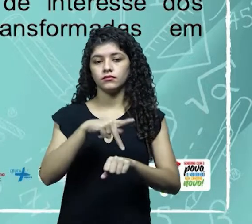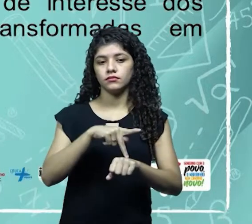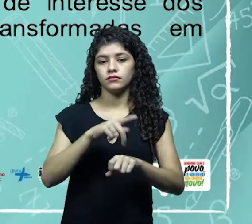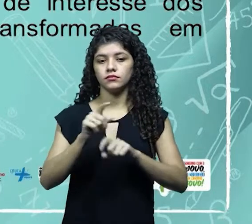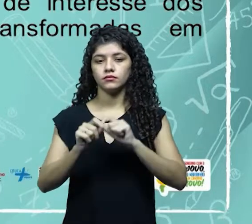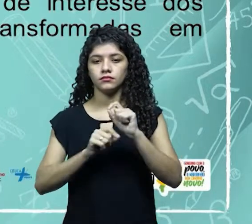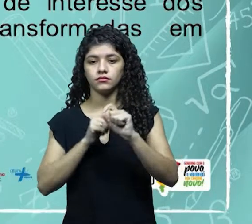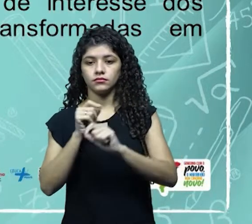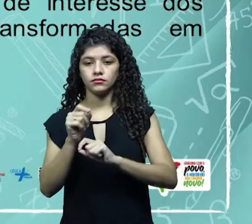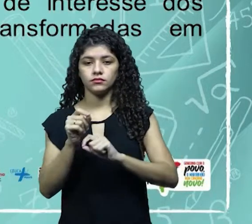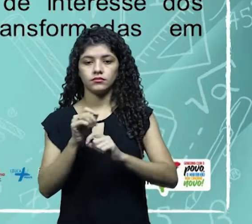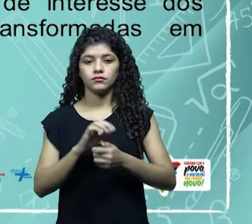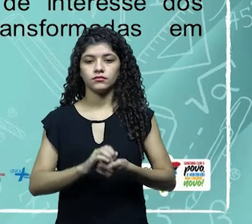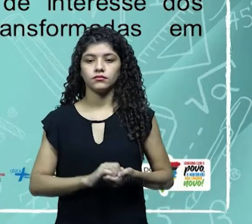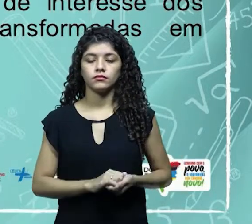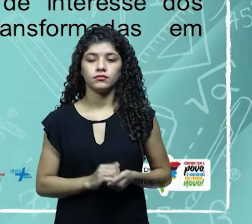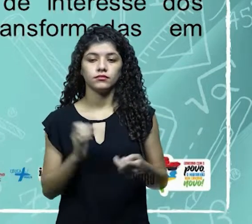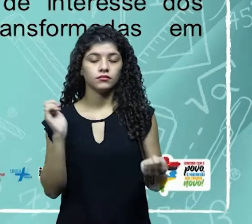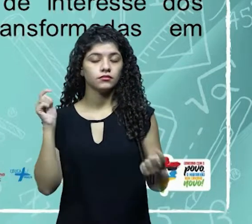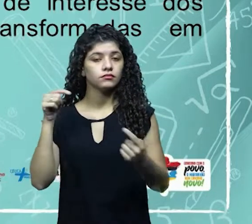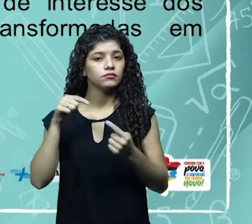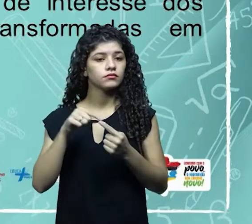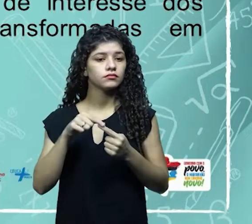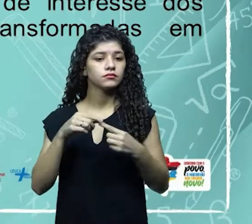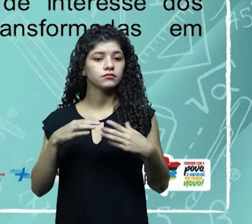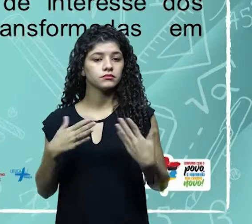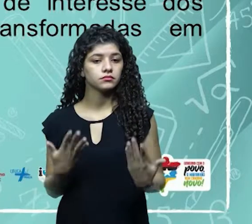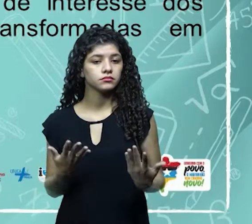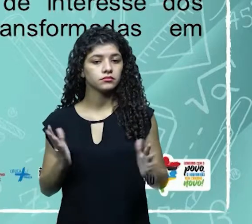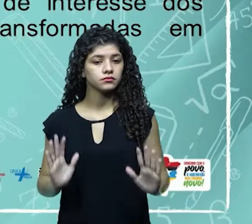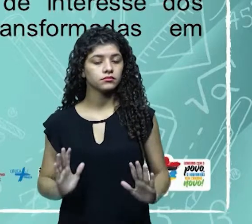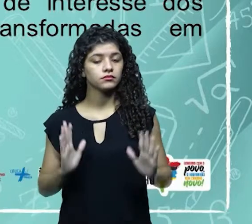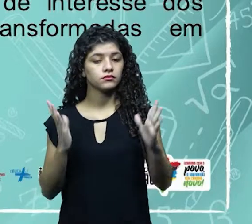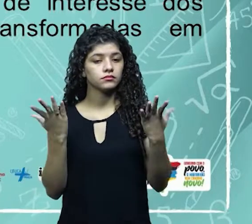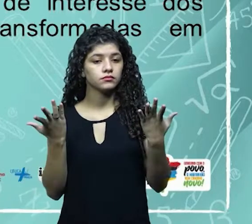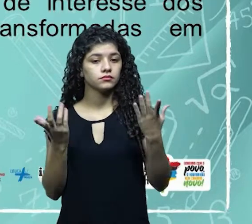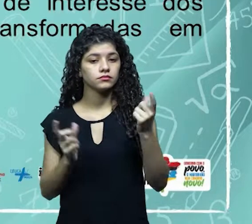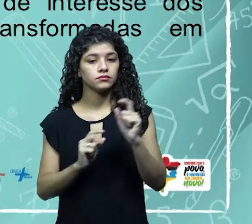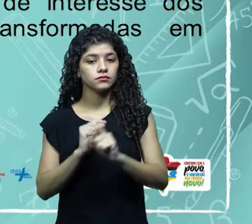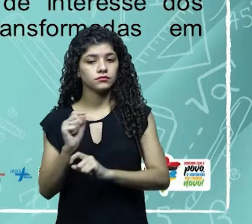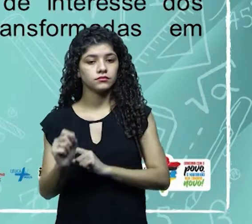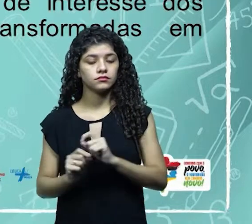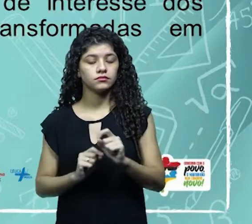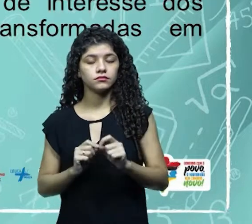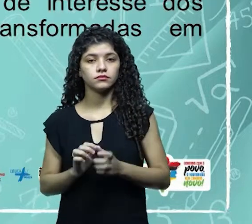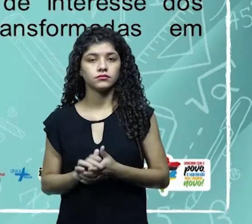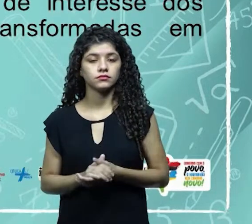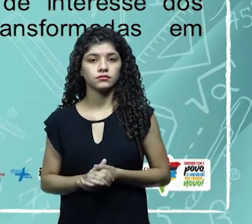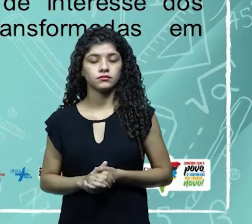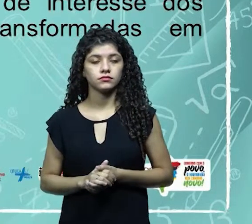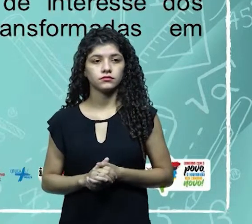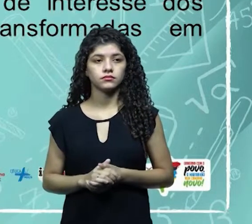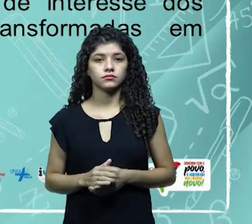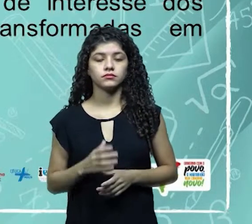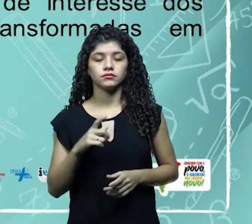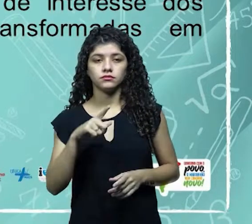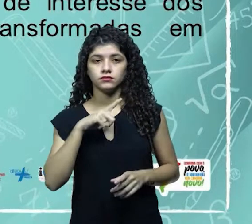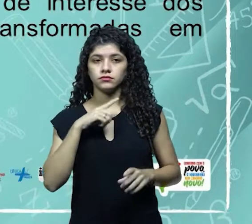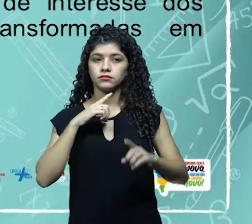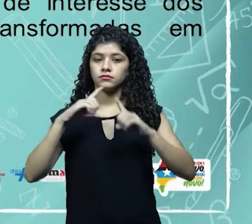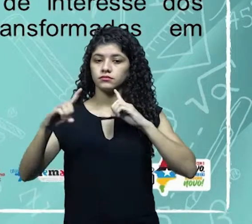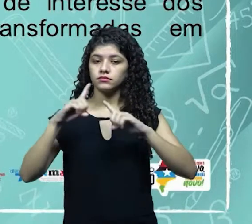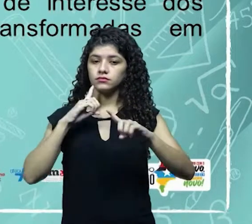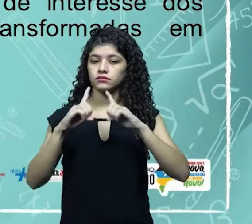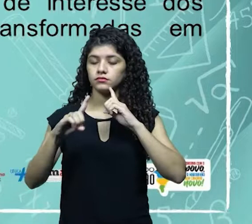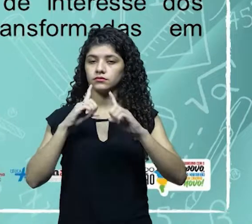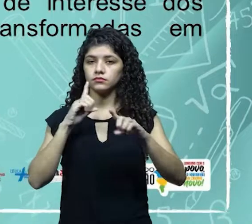de estado de país com uma delegação oficial E então Qual é o objetivo desse